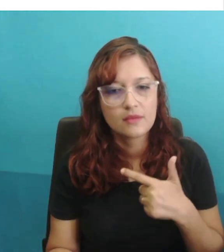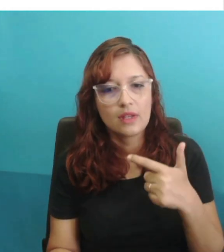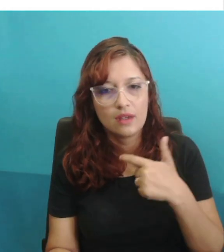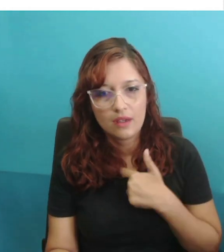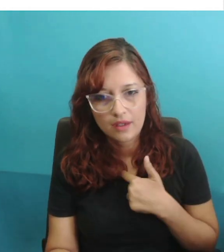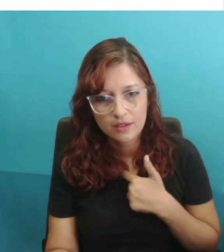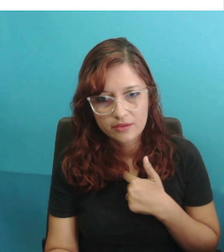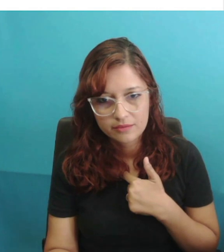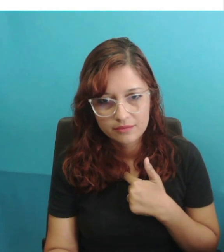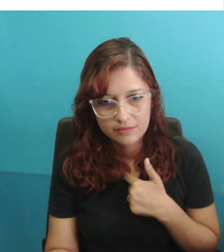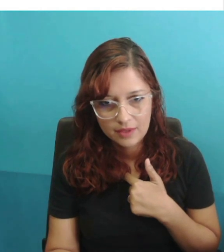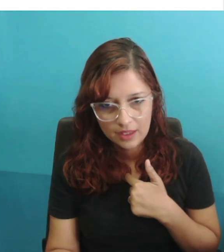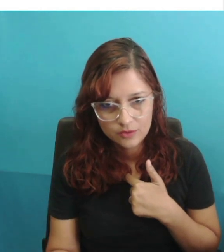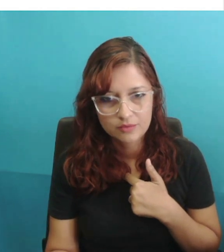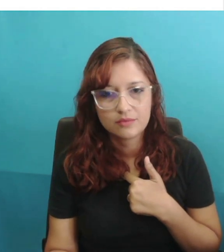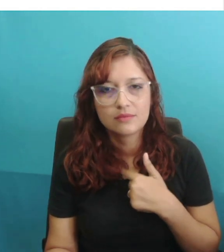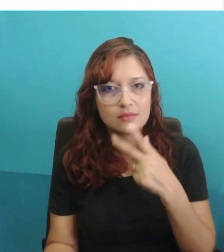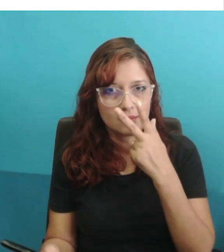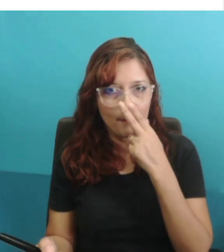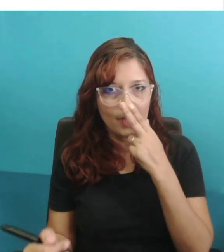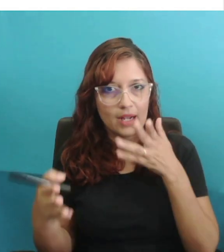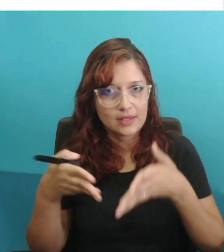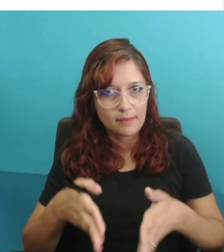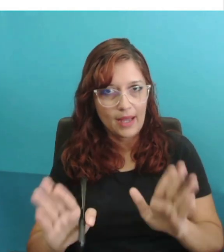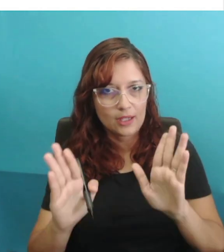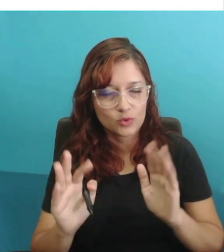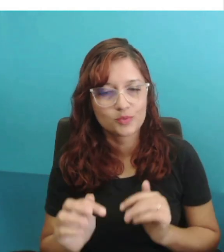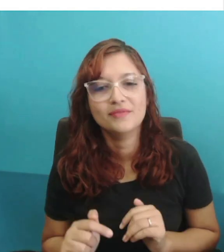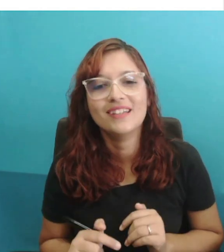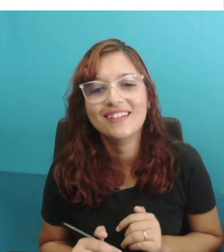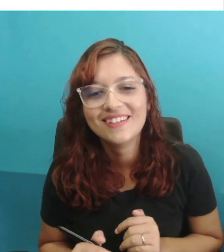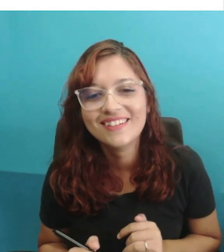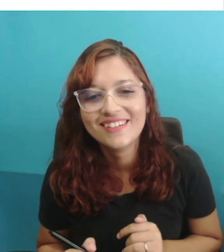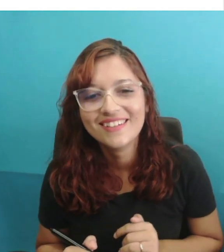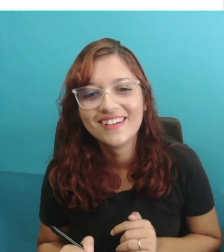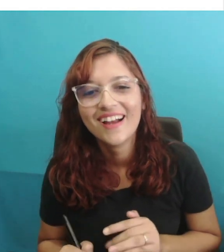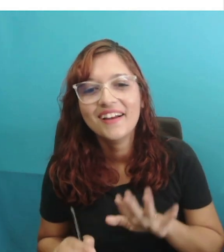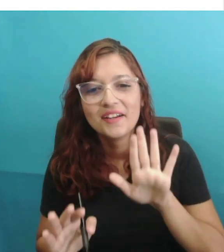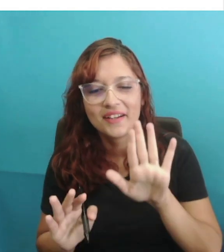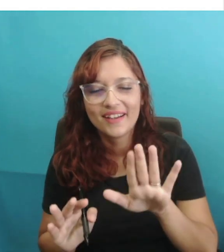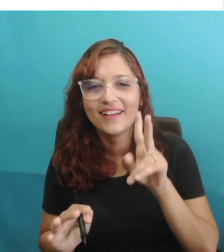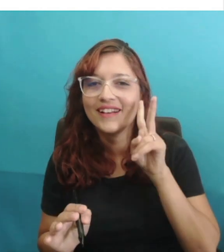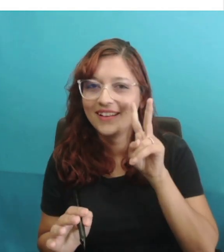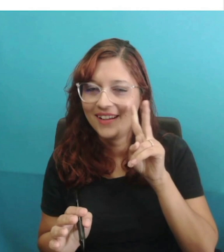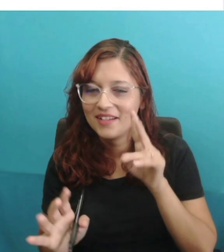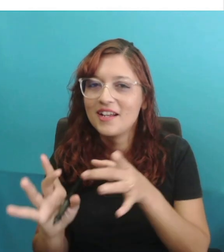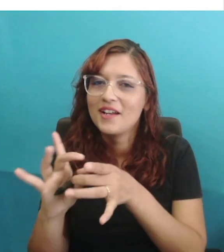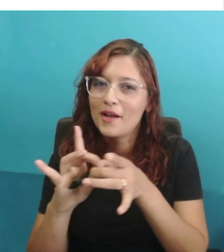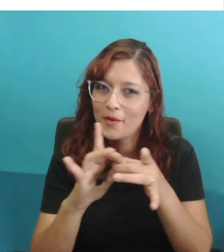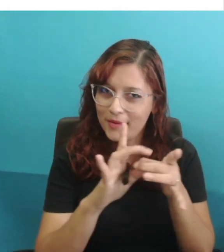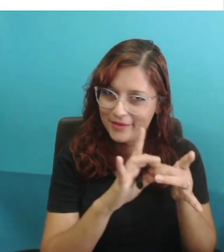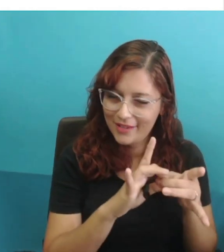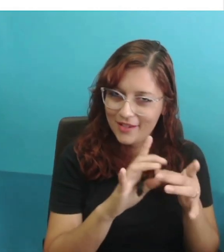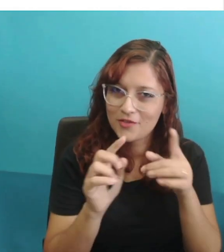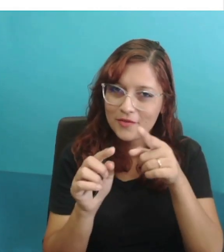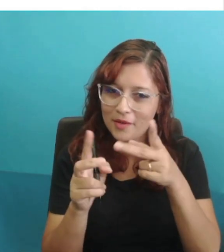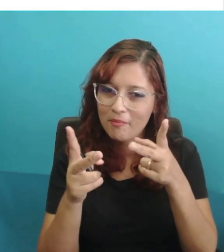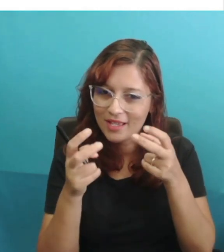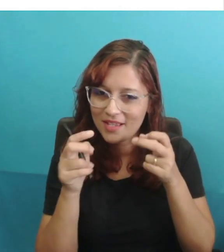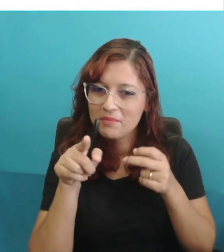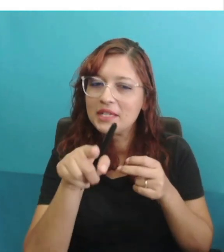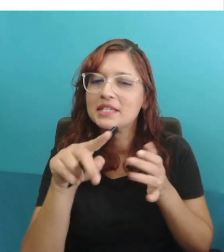Eu abro, eu parto. Parto parece de parir um